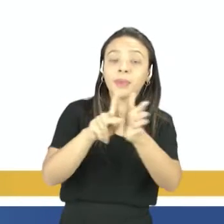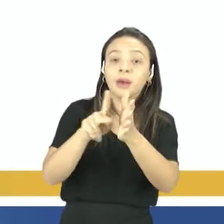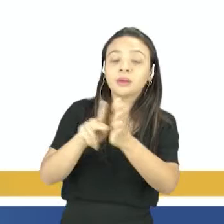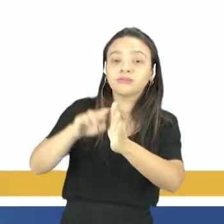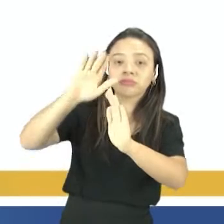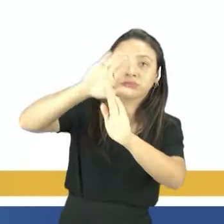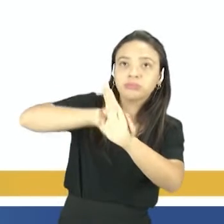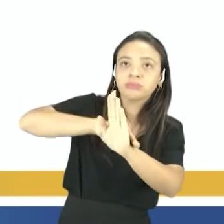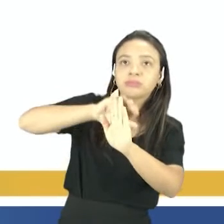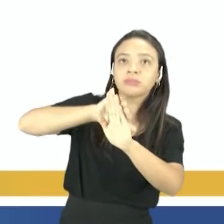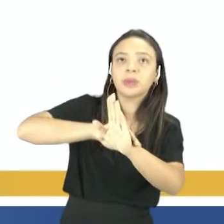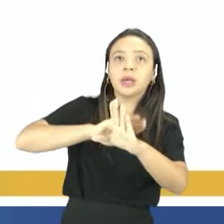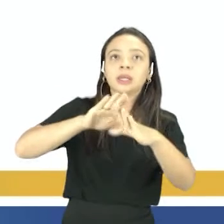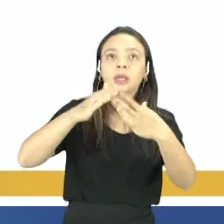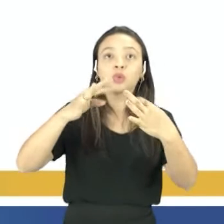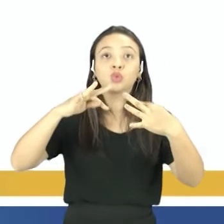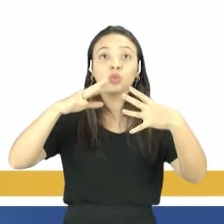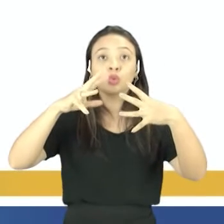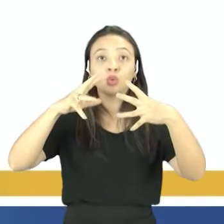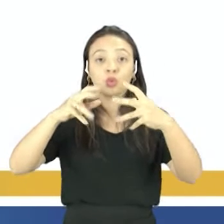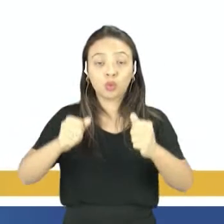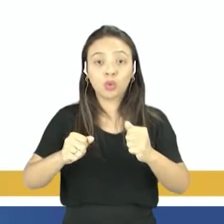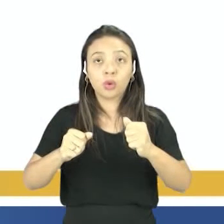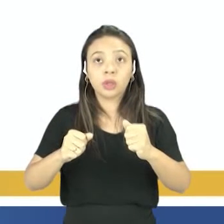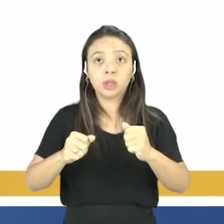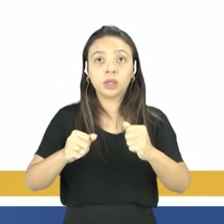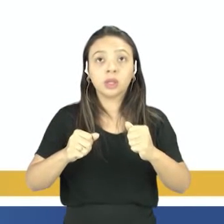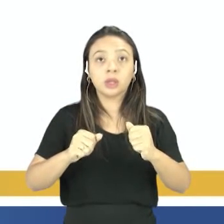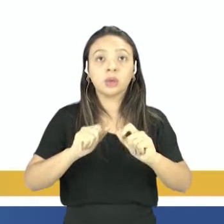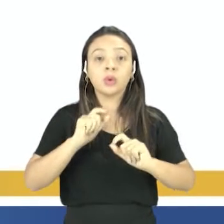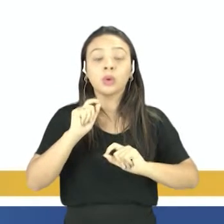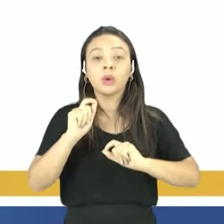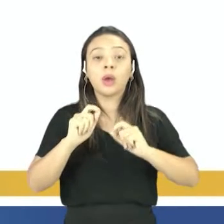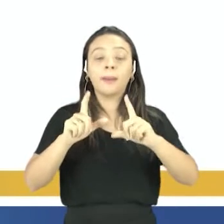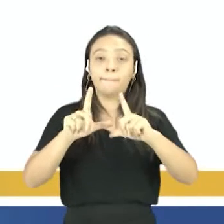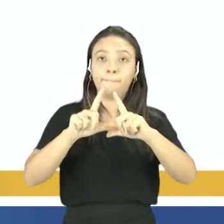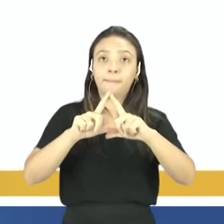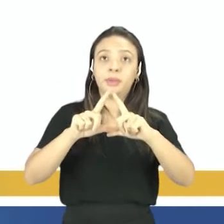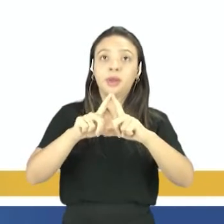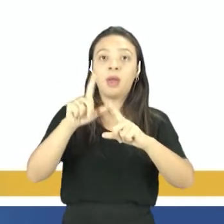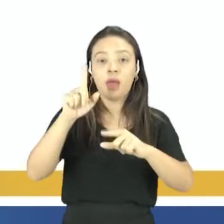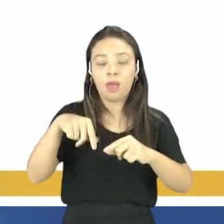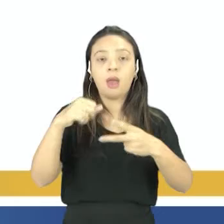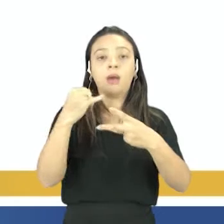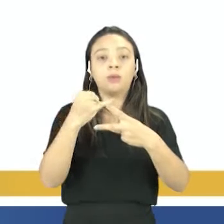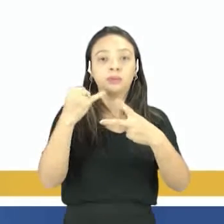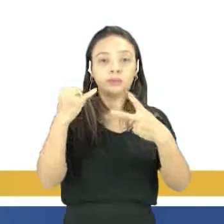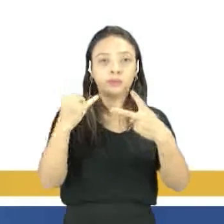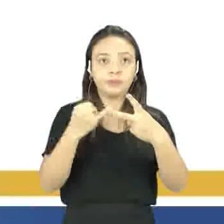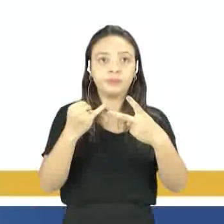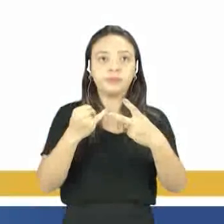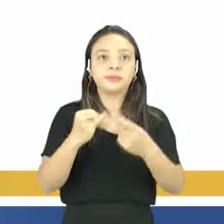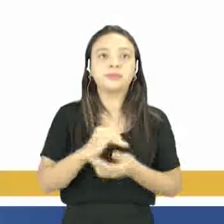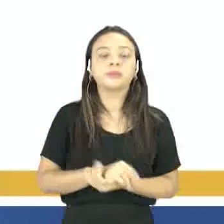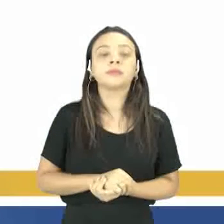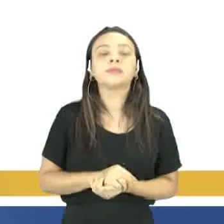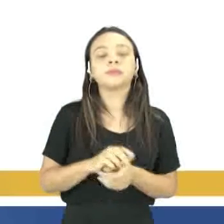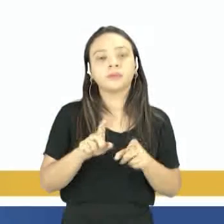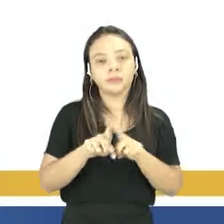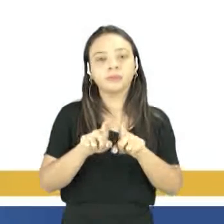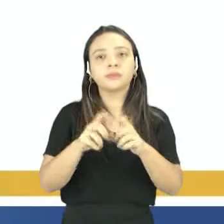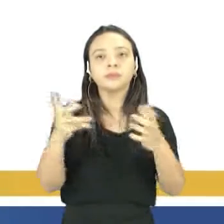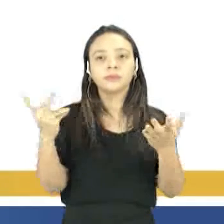laterais. Portanto, todas as faces são poligonais e, portanto, a pirâmide é um poliedro. A mesma ideia, gente,